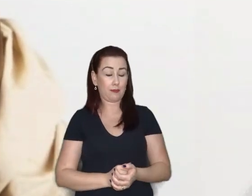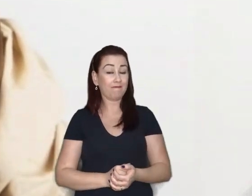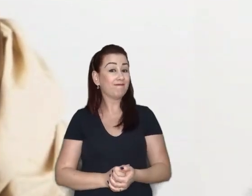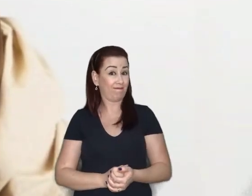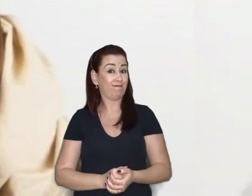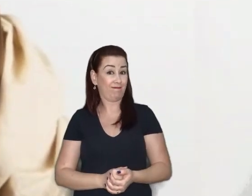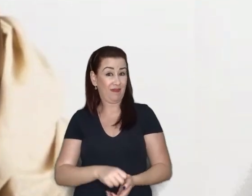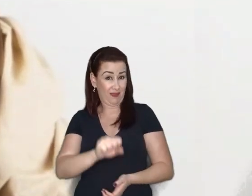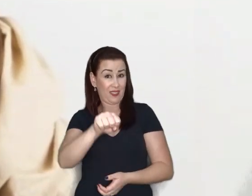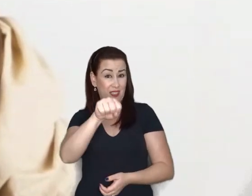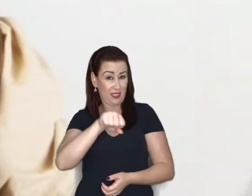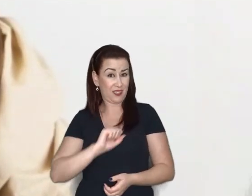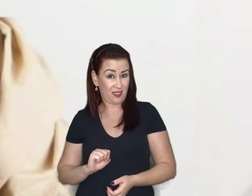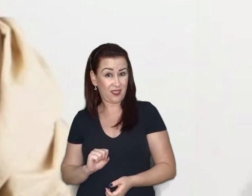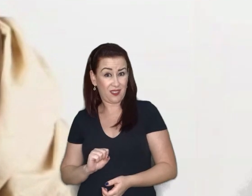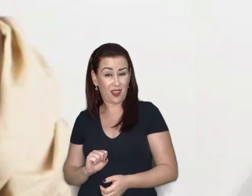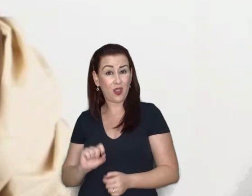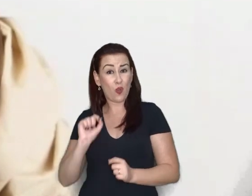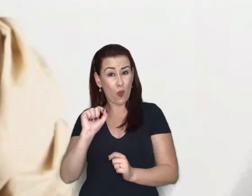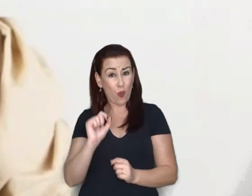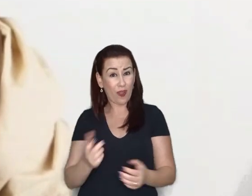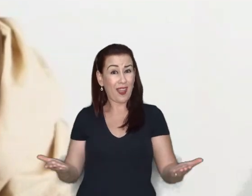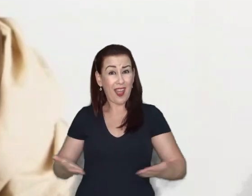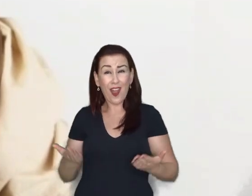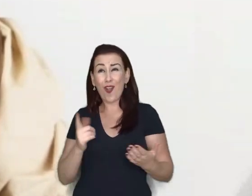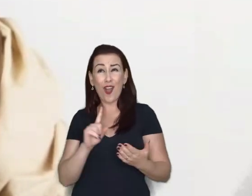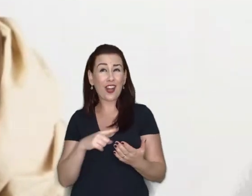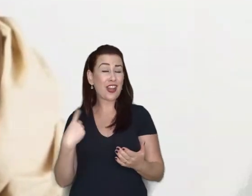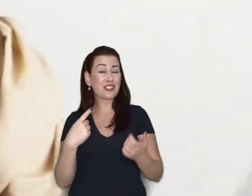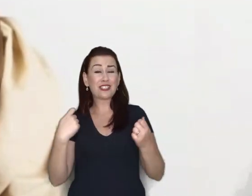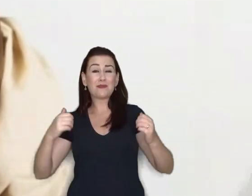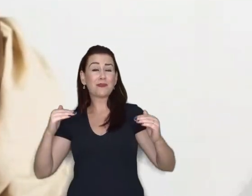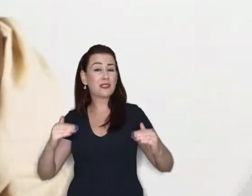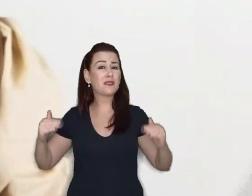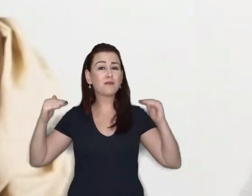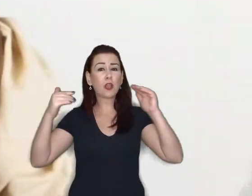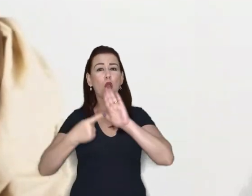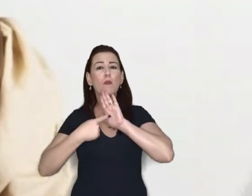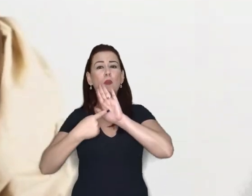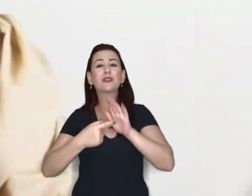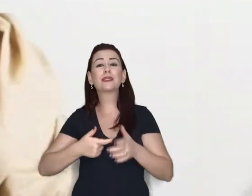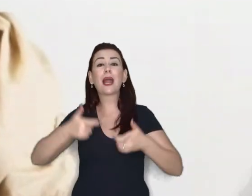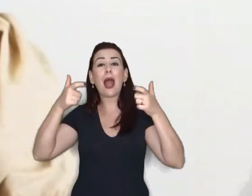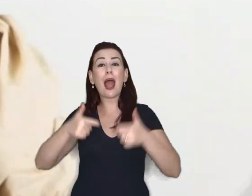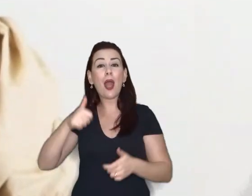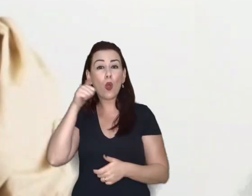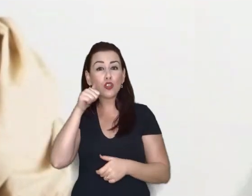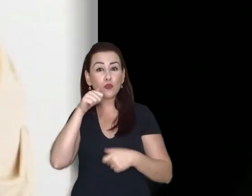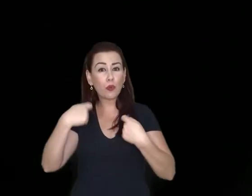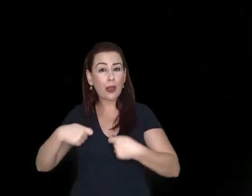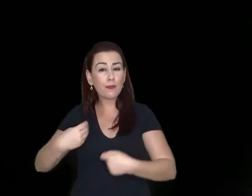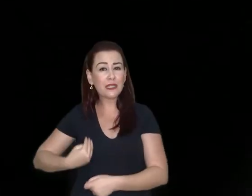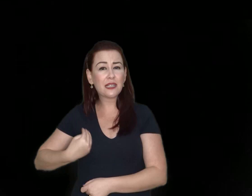Sim, mais do que nunca, precisamos afirmar que o lugar de mulher é onde ela